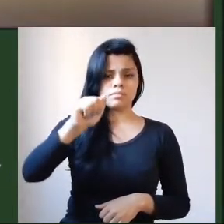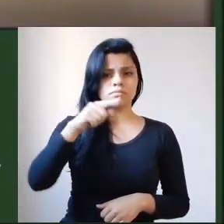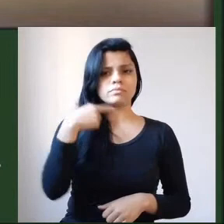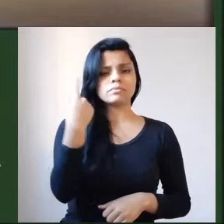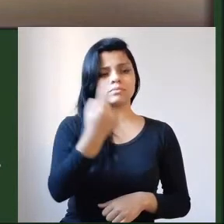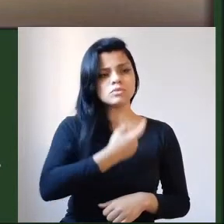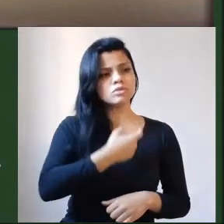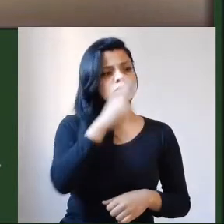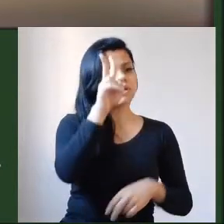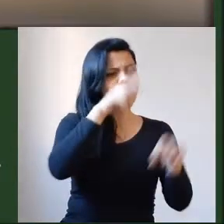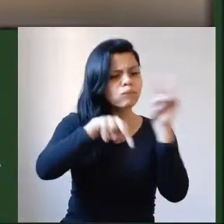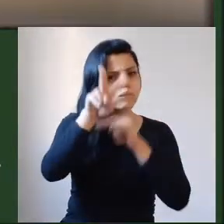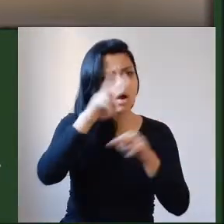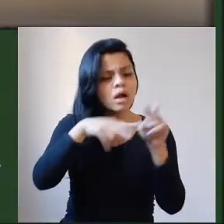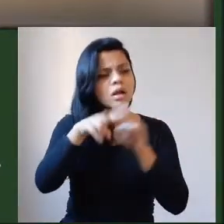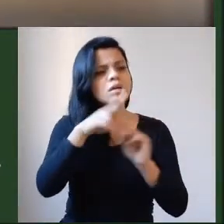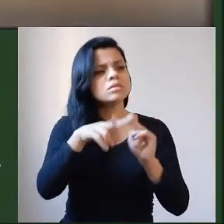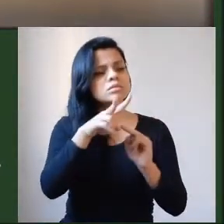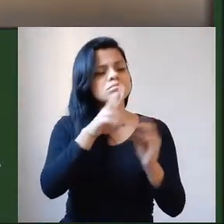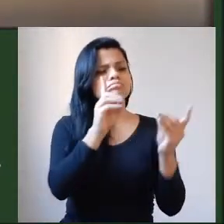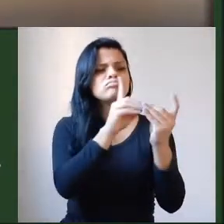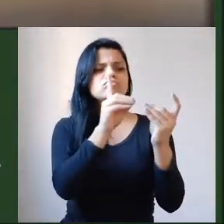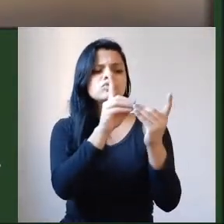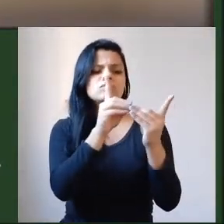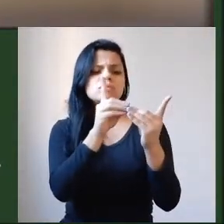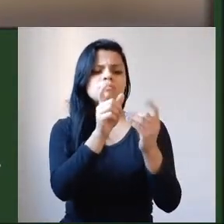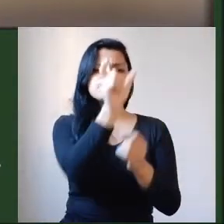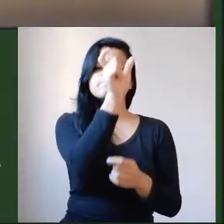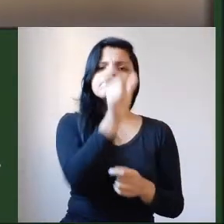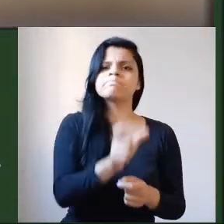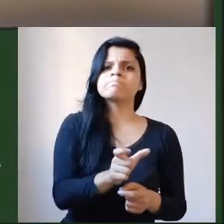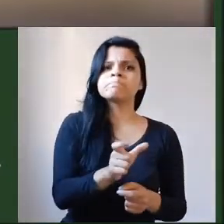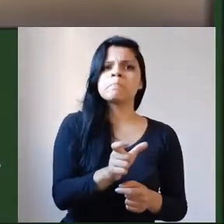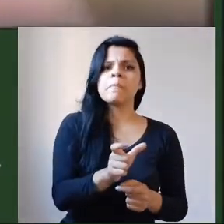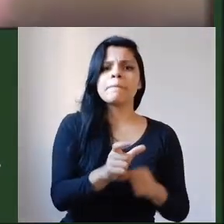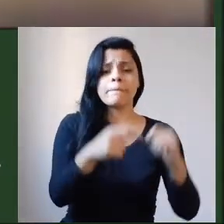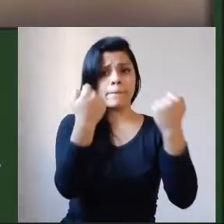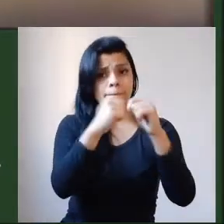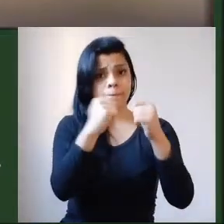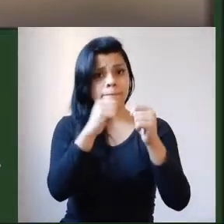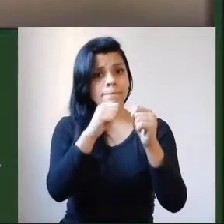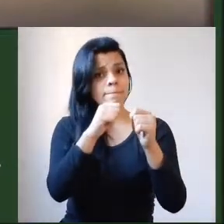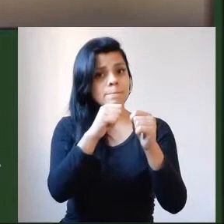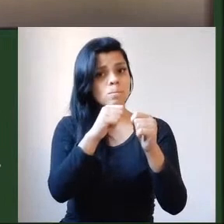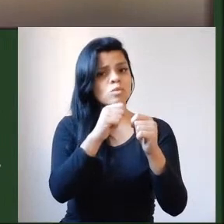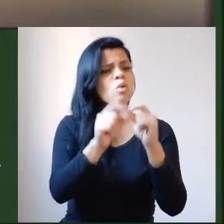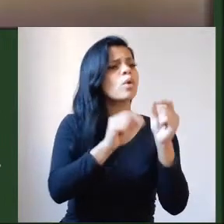e começar as medidas terapêuticas e mandá-lo para o ambiente de UTI, enfim, ou numa enfermaria.